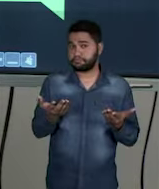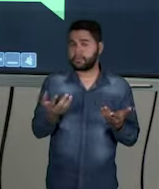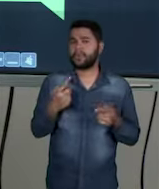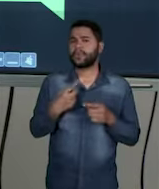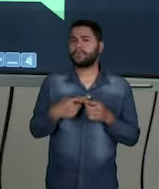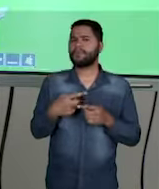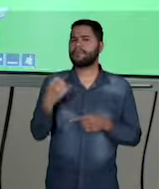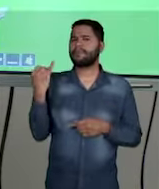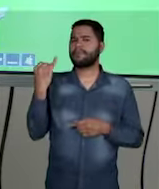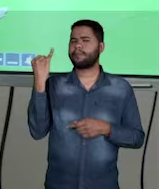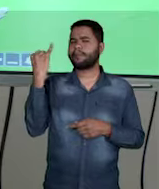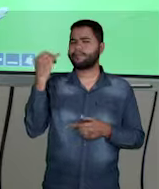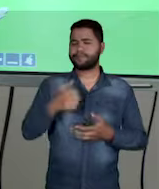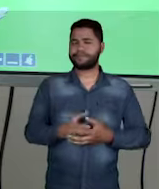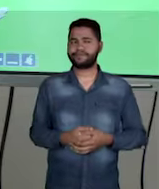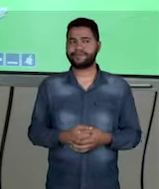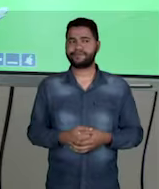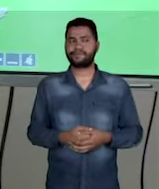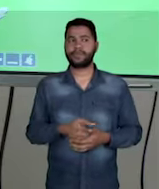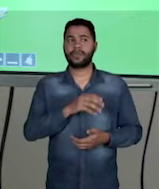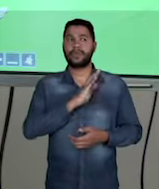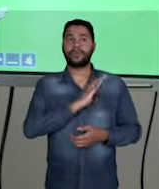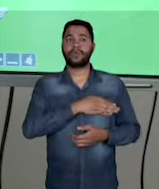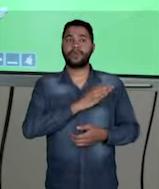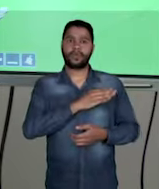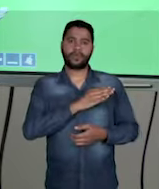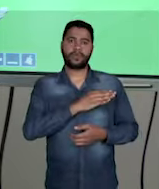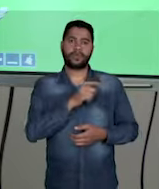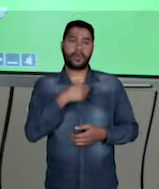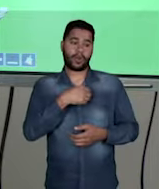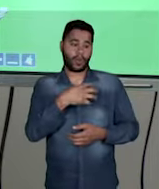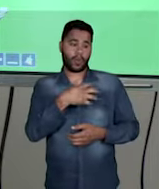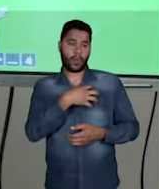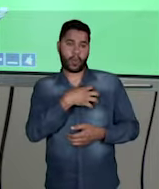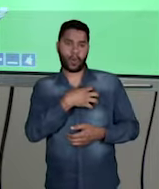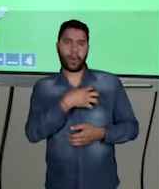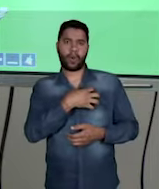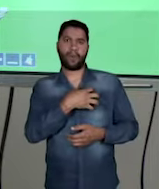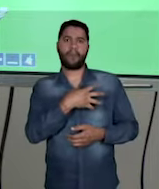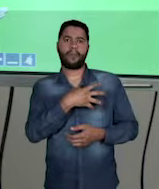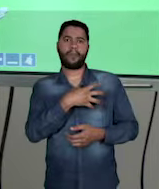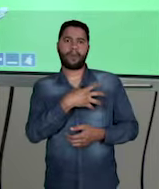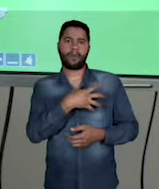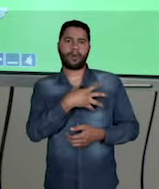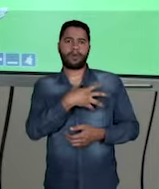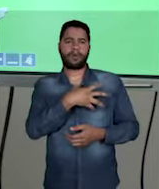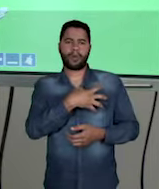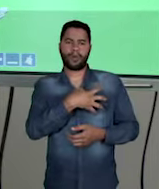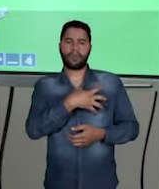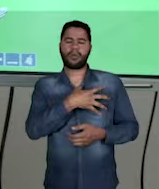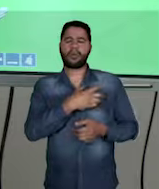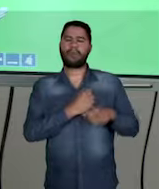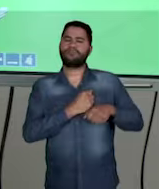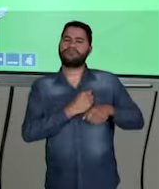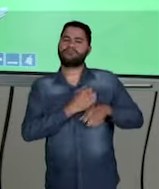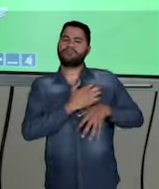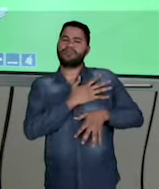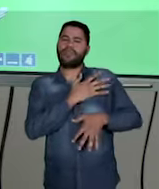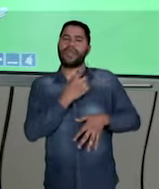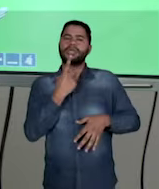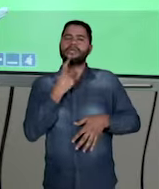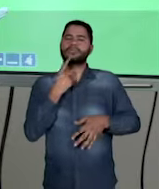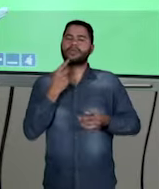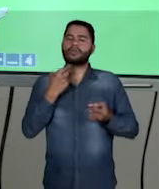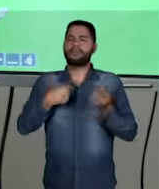ele é tão importante assim? O coração, ele é um órgão muscular na qual vai bombear todo o sangue e levar todos os nutrientes